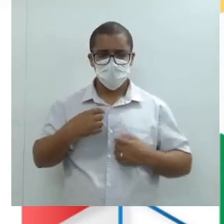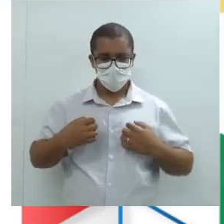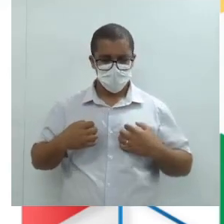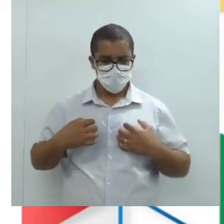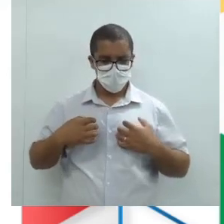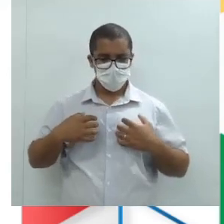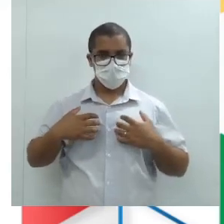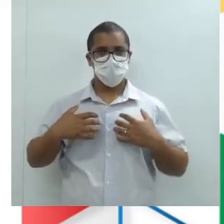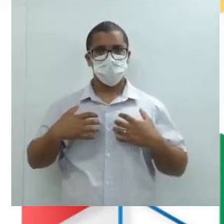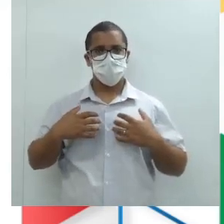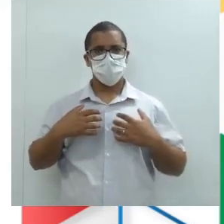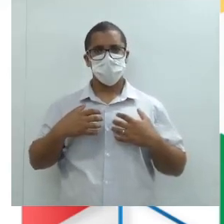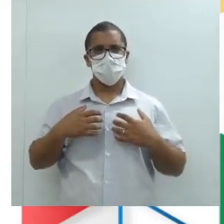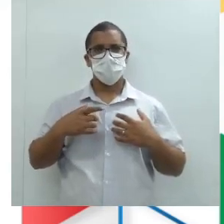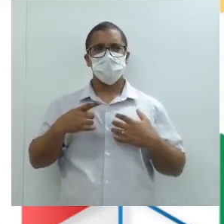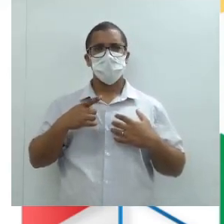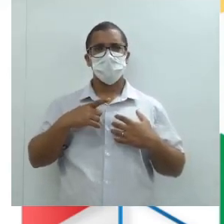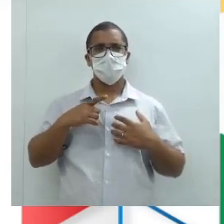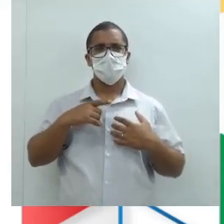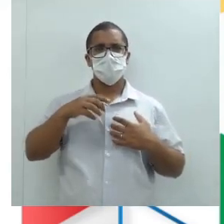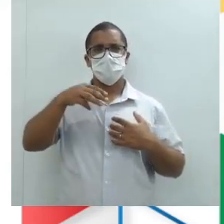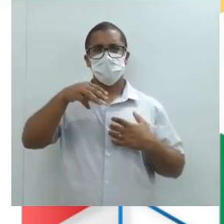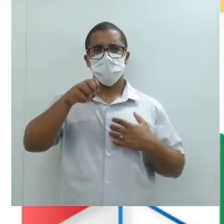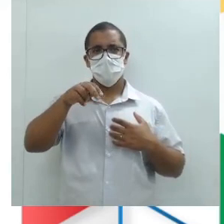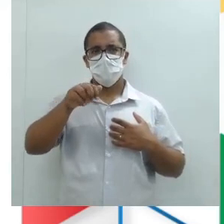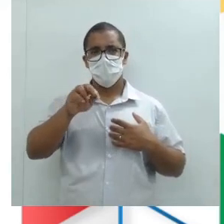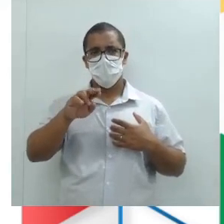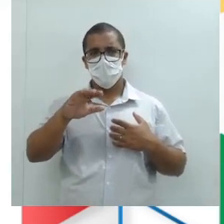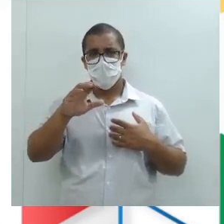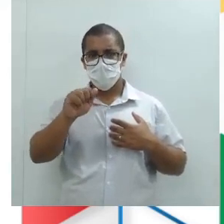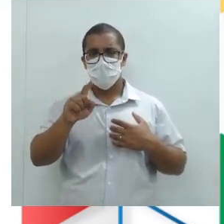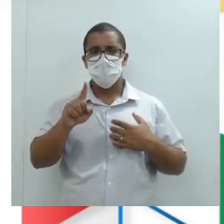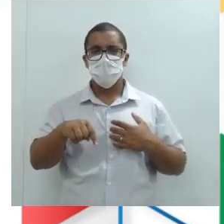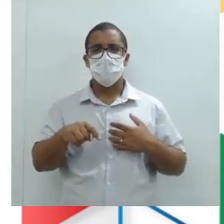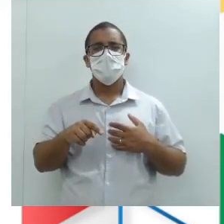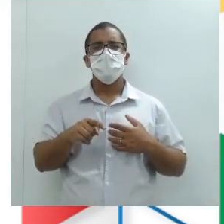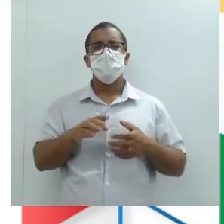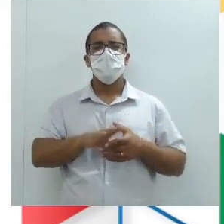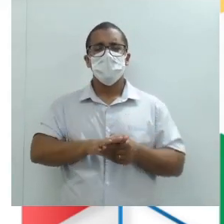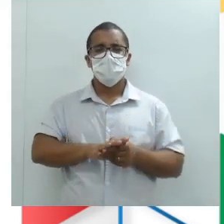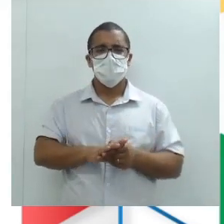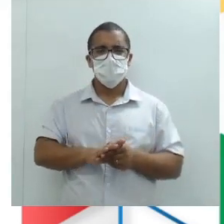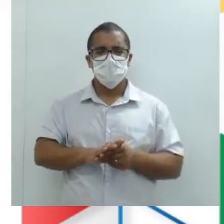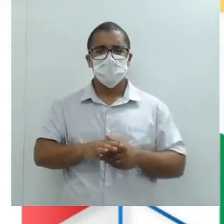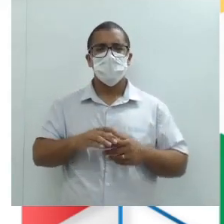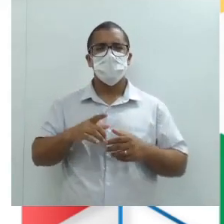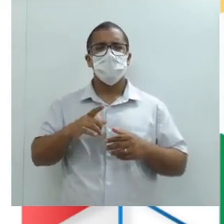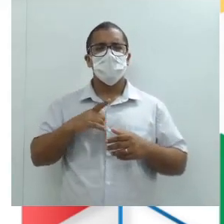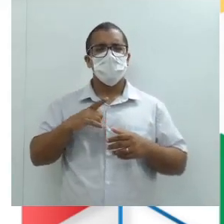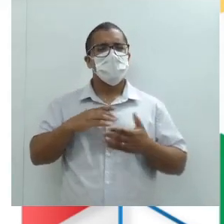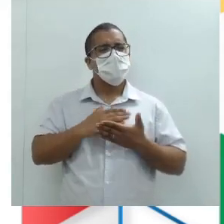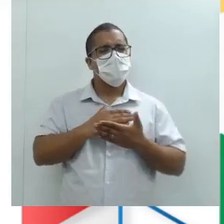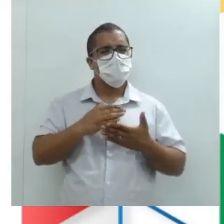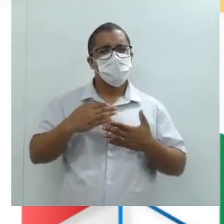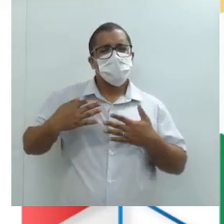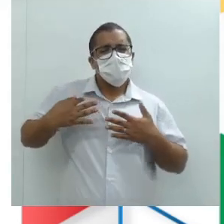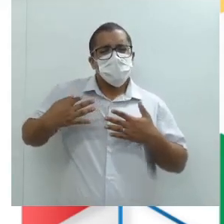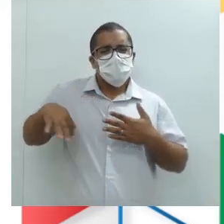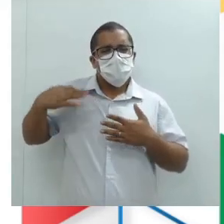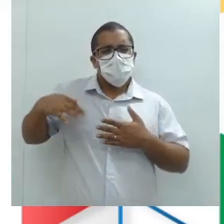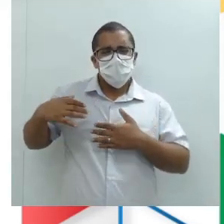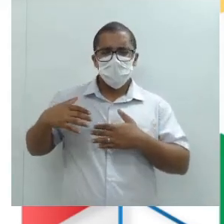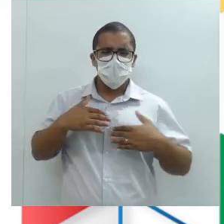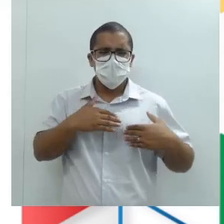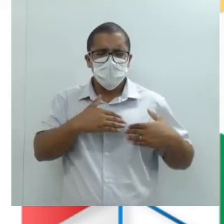é a telarca, que é um nódulo na região da auréola da mama, que é um pouco dolorido ao toque, que